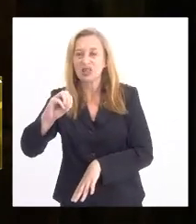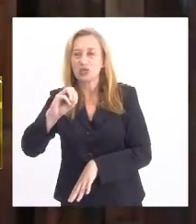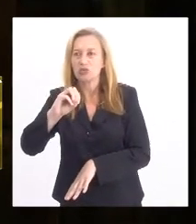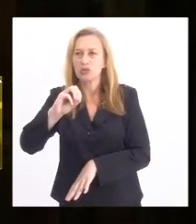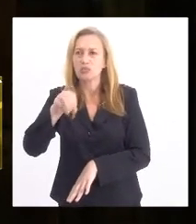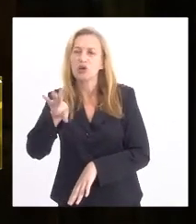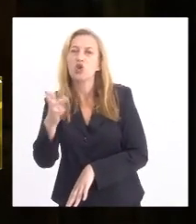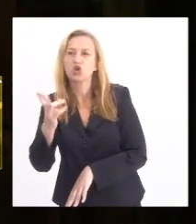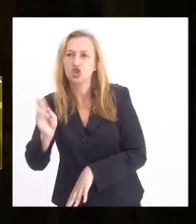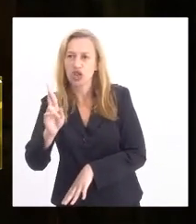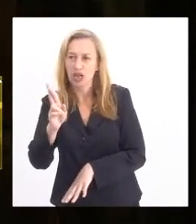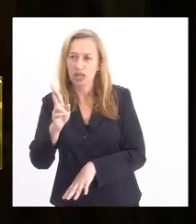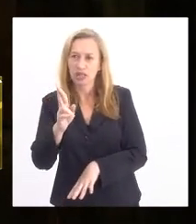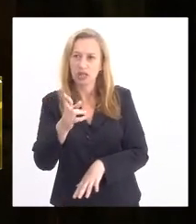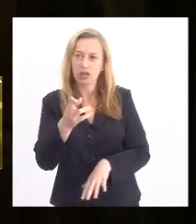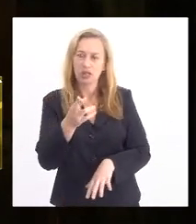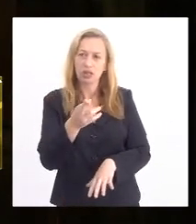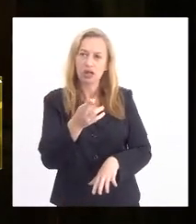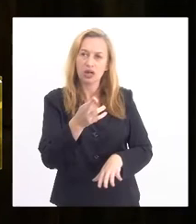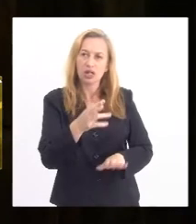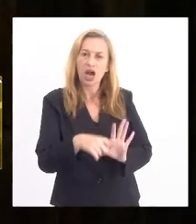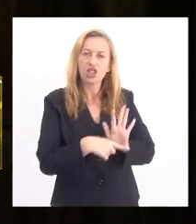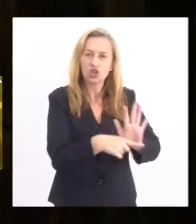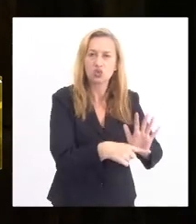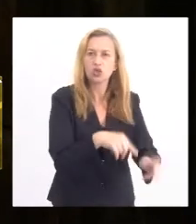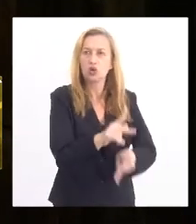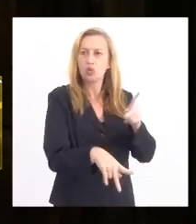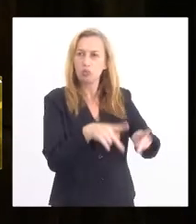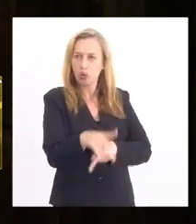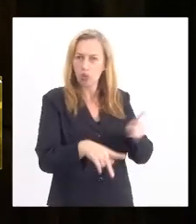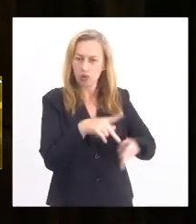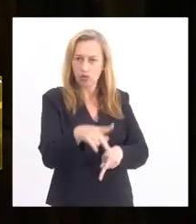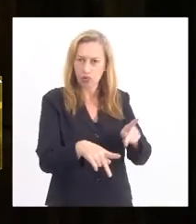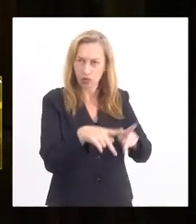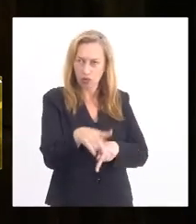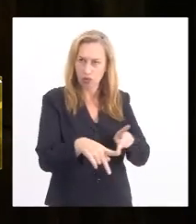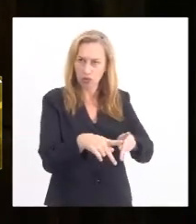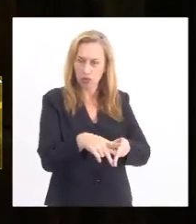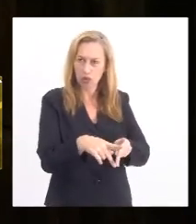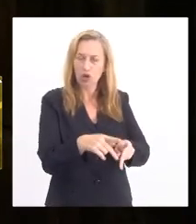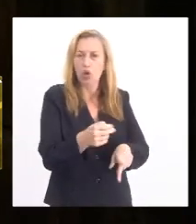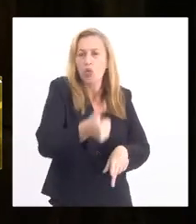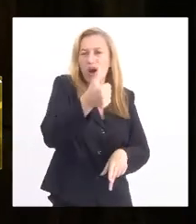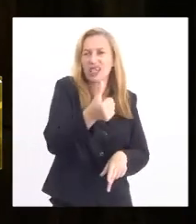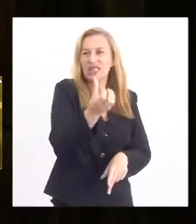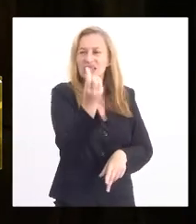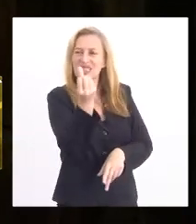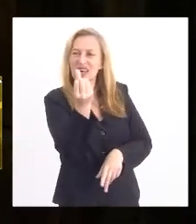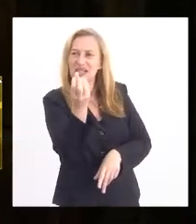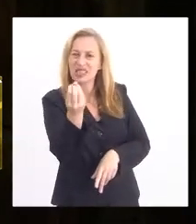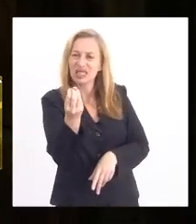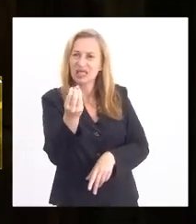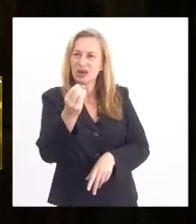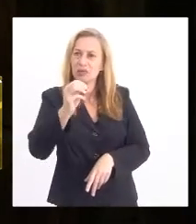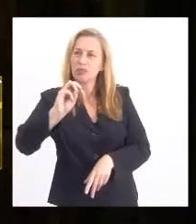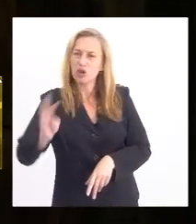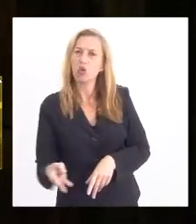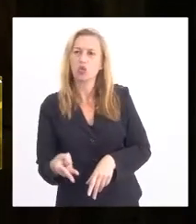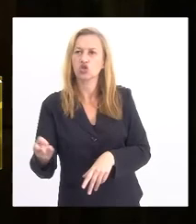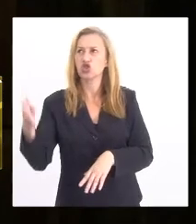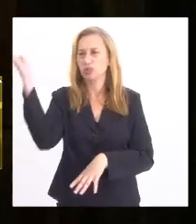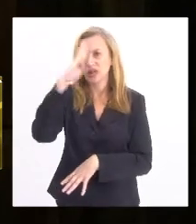reais auxílio emergencial para Quase 60 milhões de brasileiros